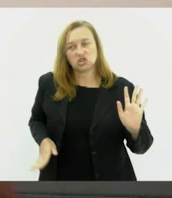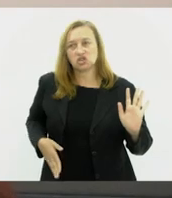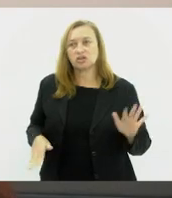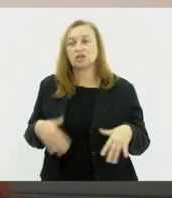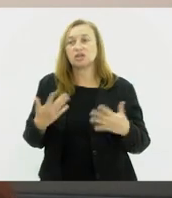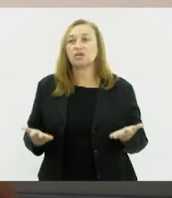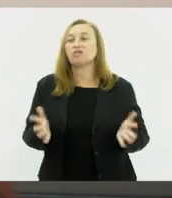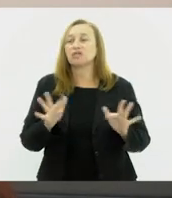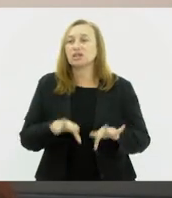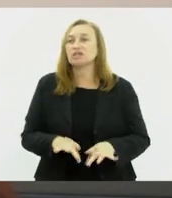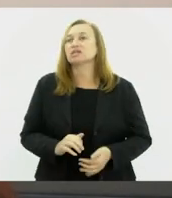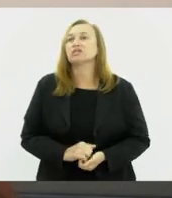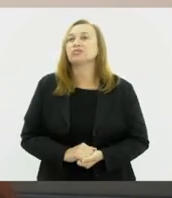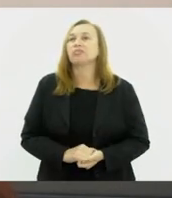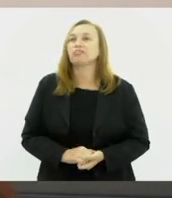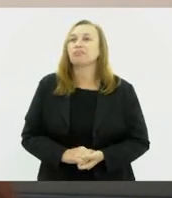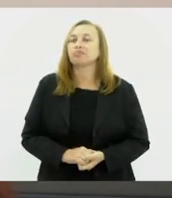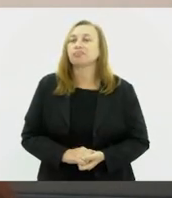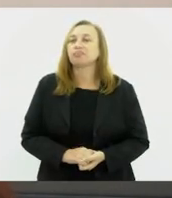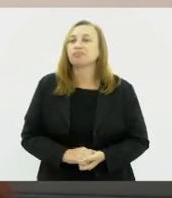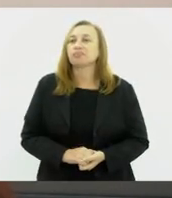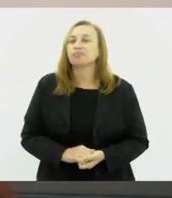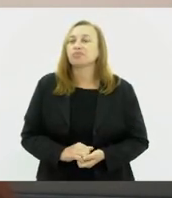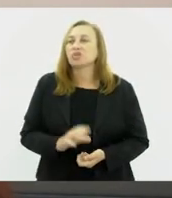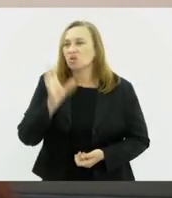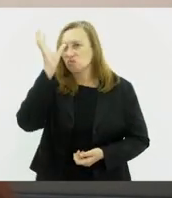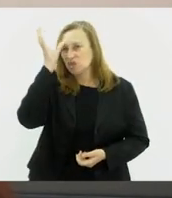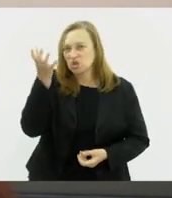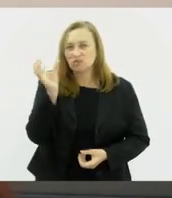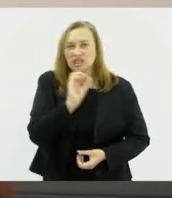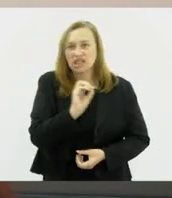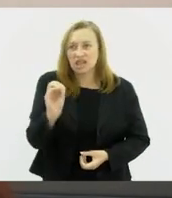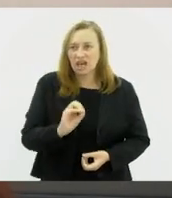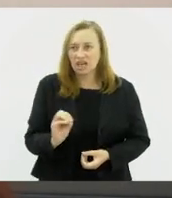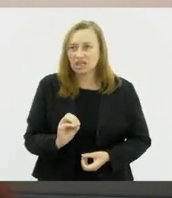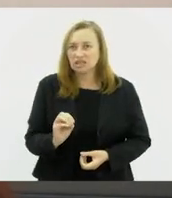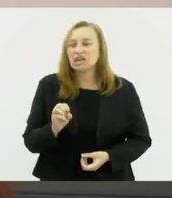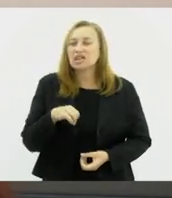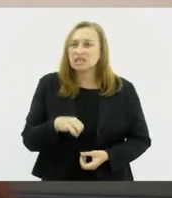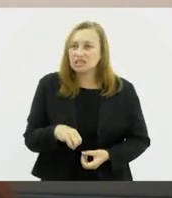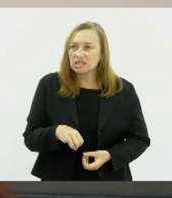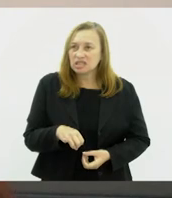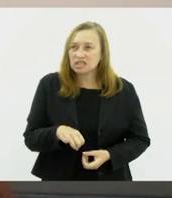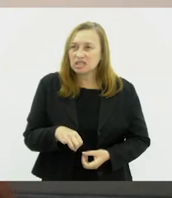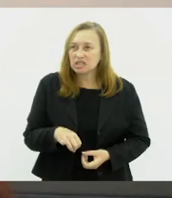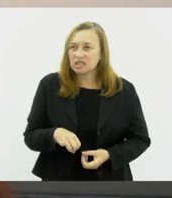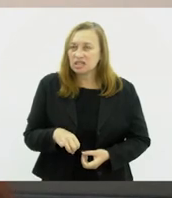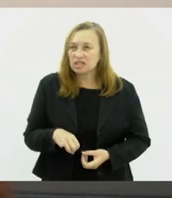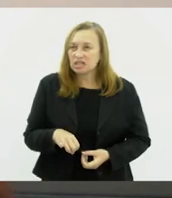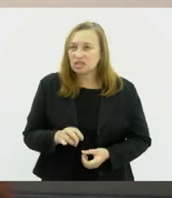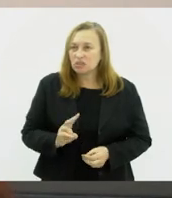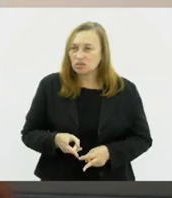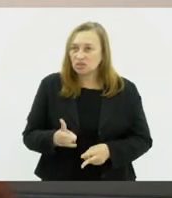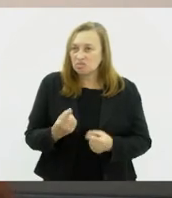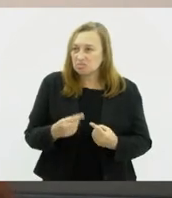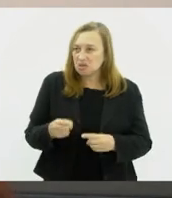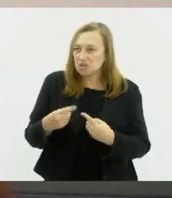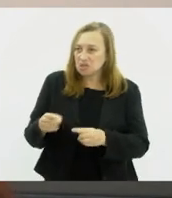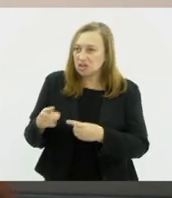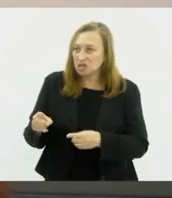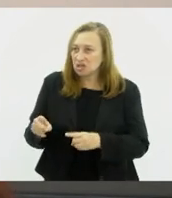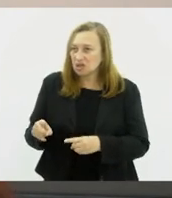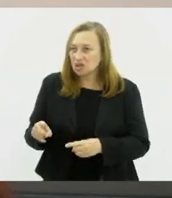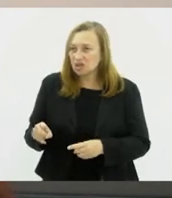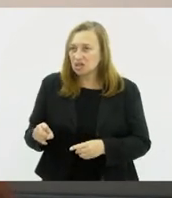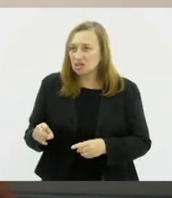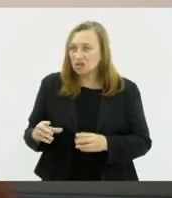finalizando o seguinte e não vai resolver e se ficar nessa não vai resolver perseguir comando sei que